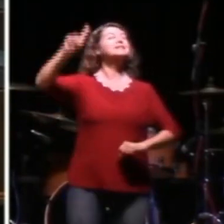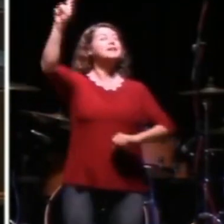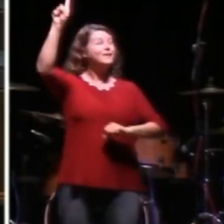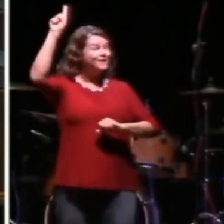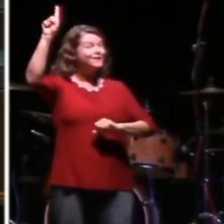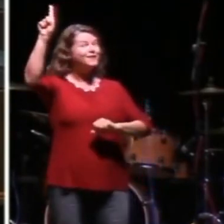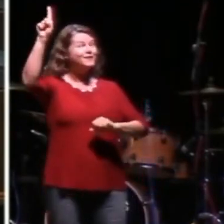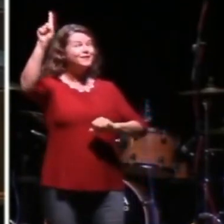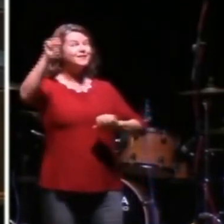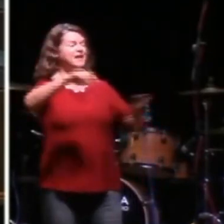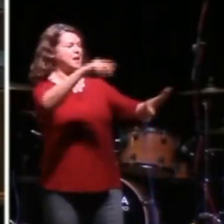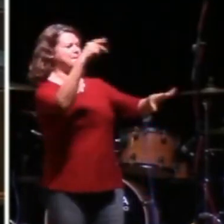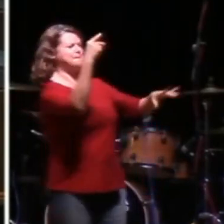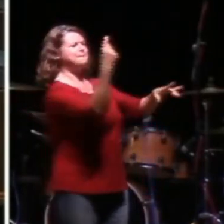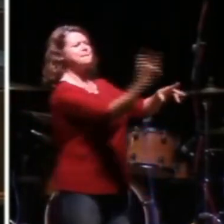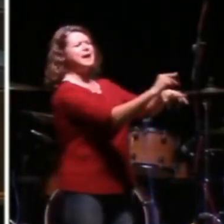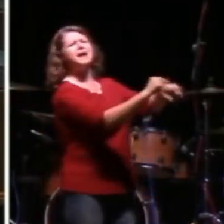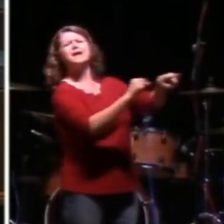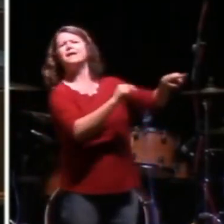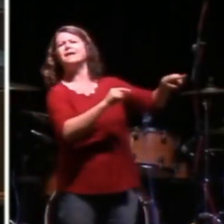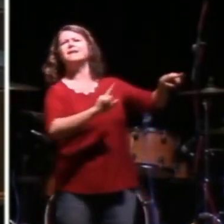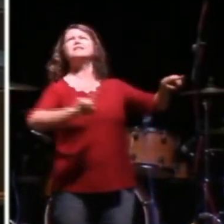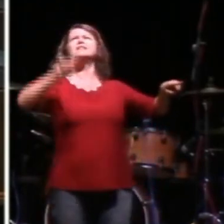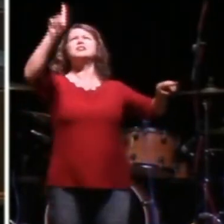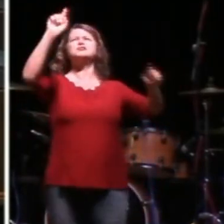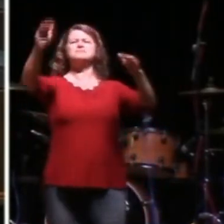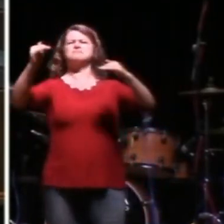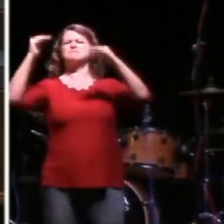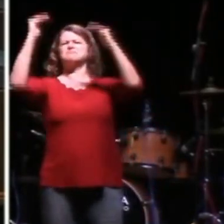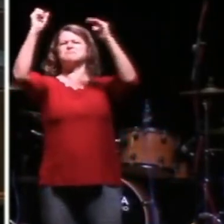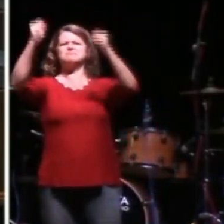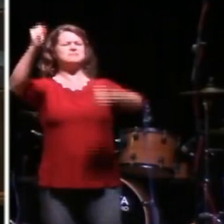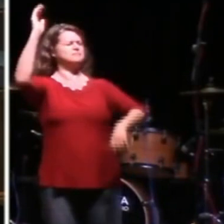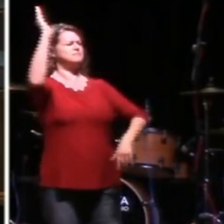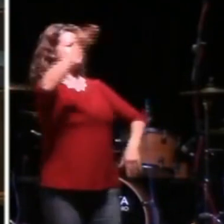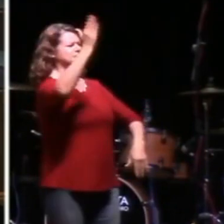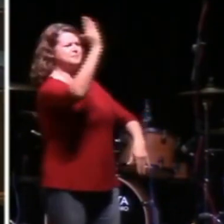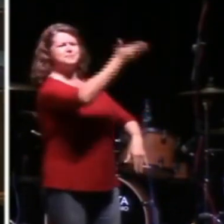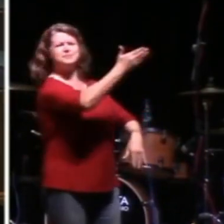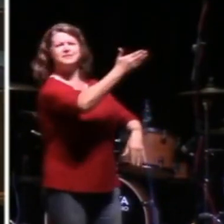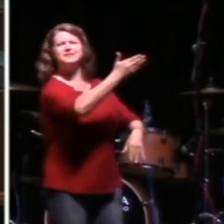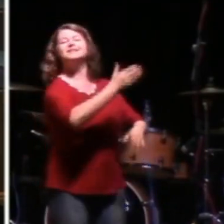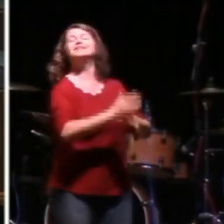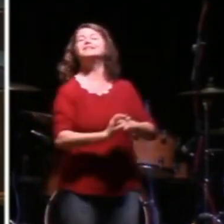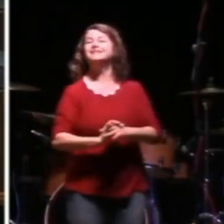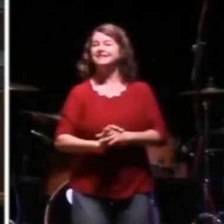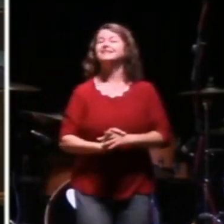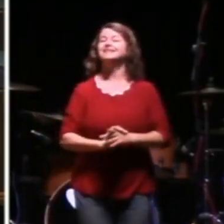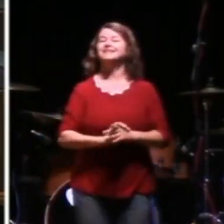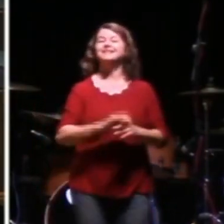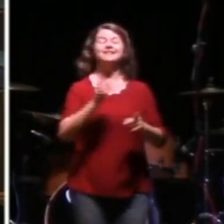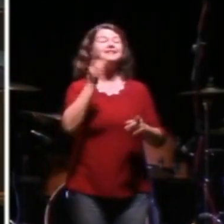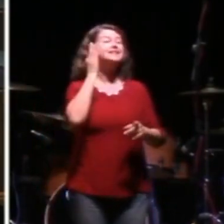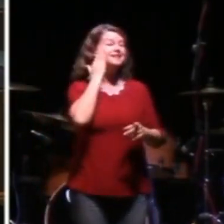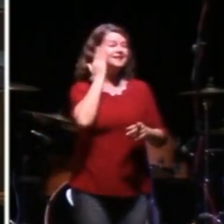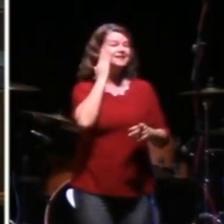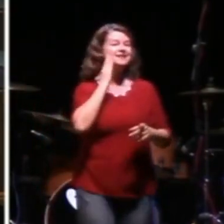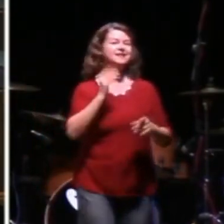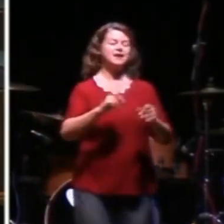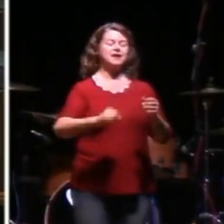as pragas você sabe que a páscoa é precedida por uma por 10 eventos